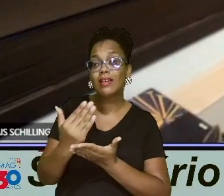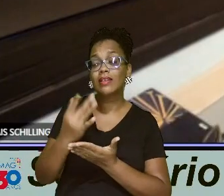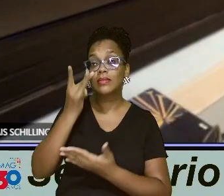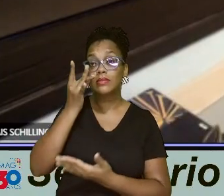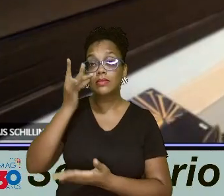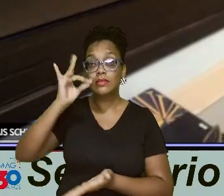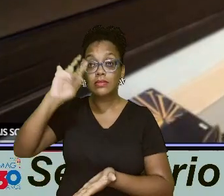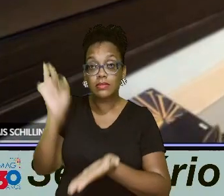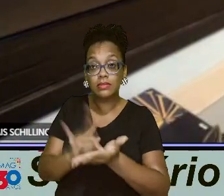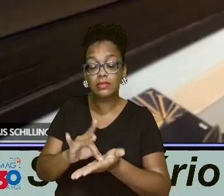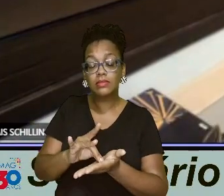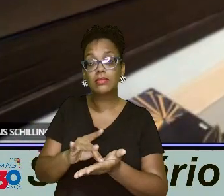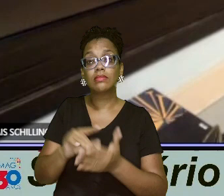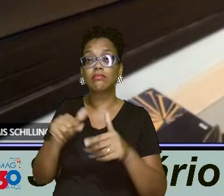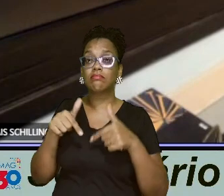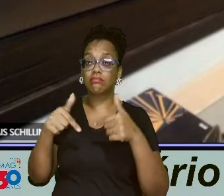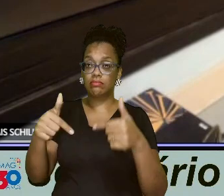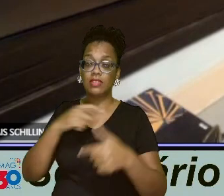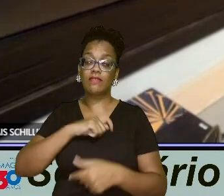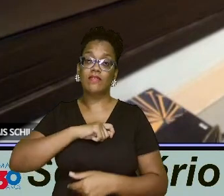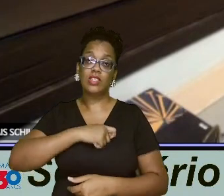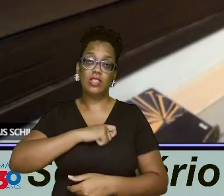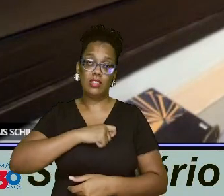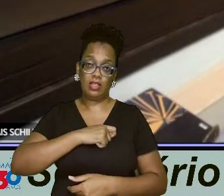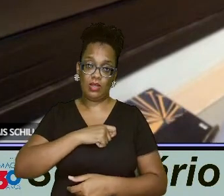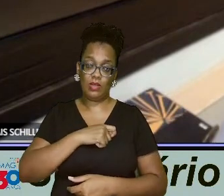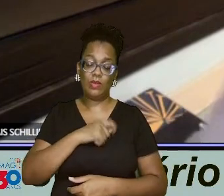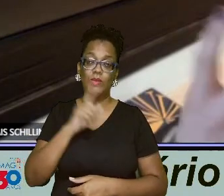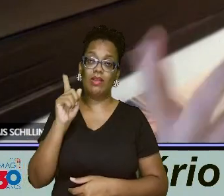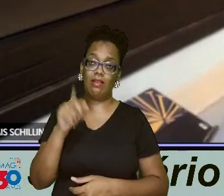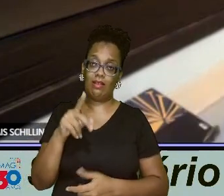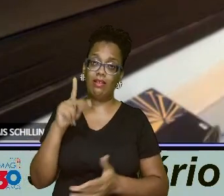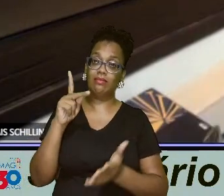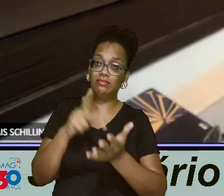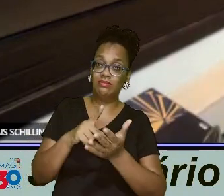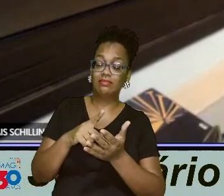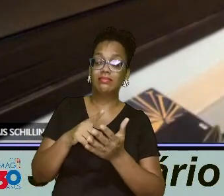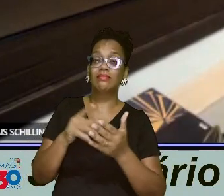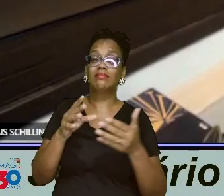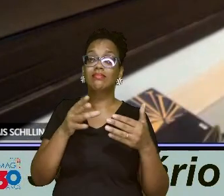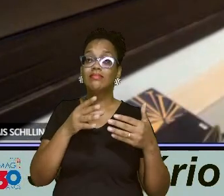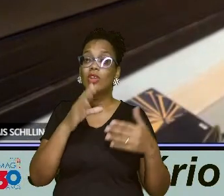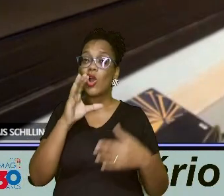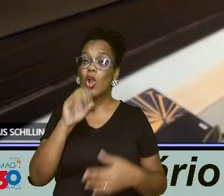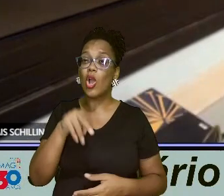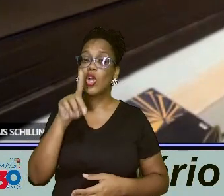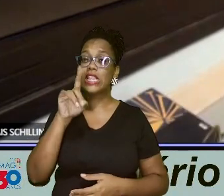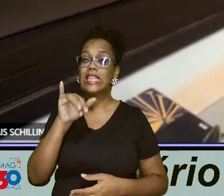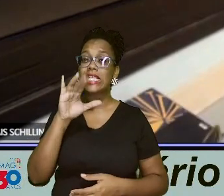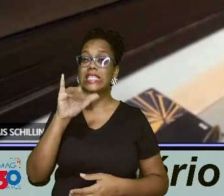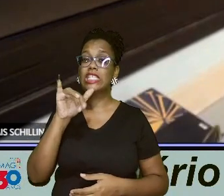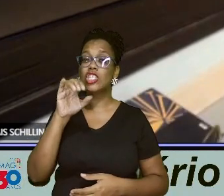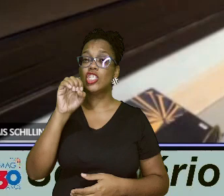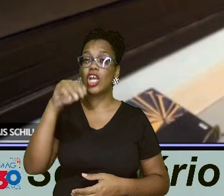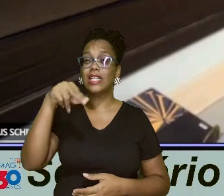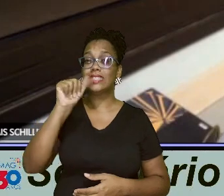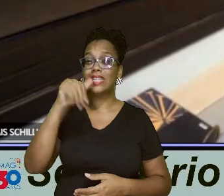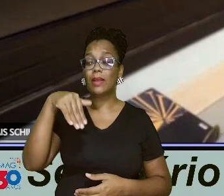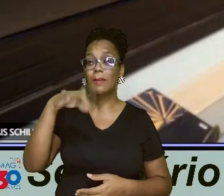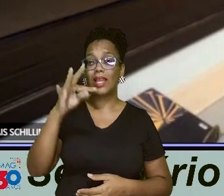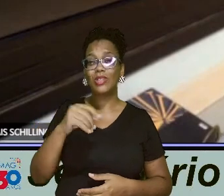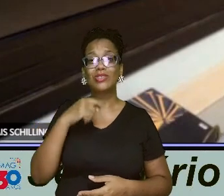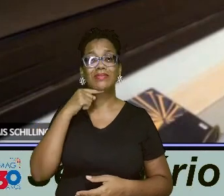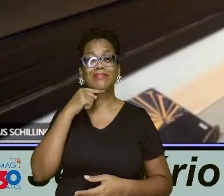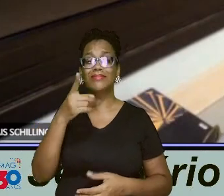constatação do quanto a execução fiscal é um fator de congestionamento do Poder Judiciário, quanto ela é